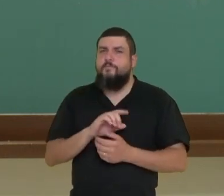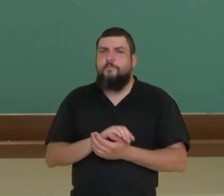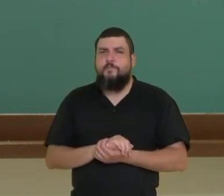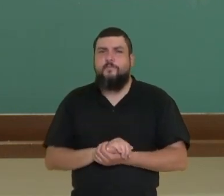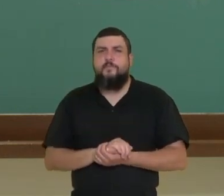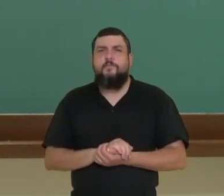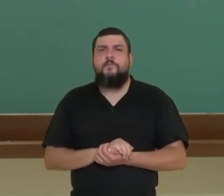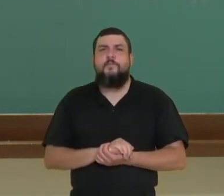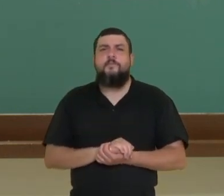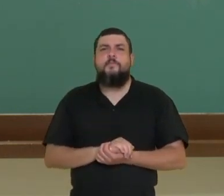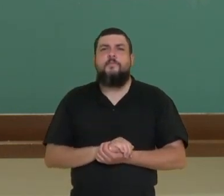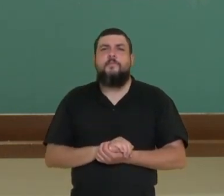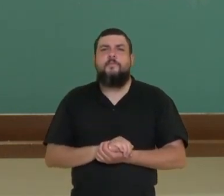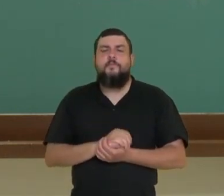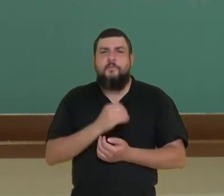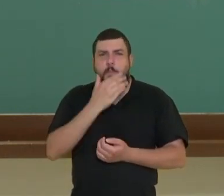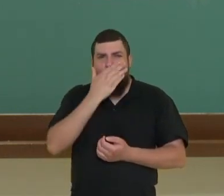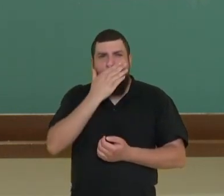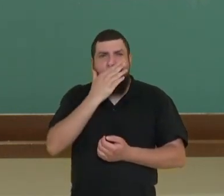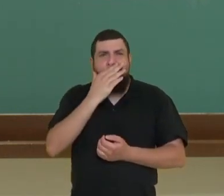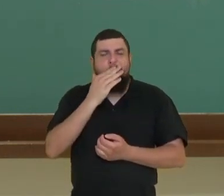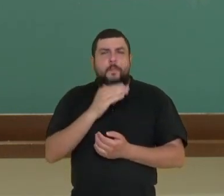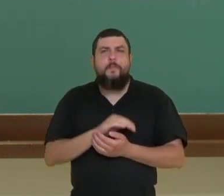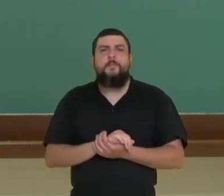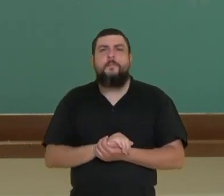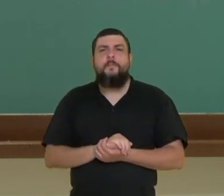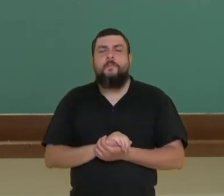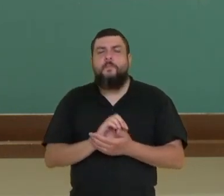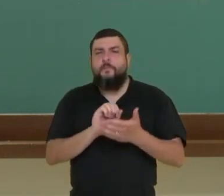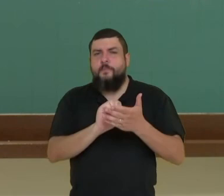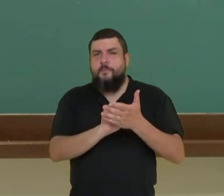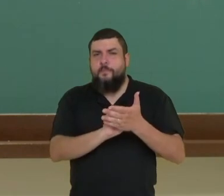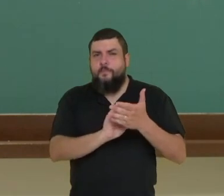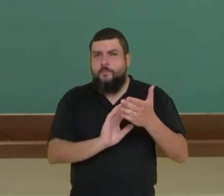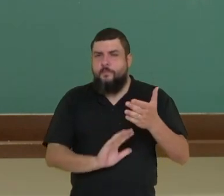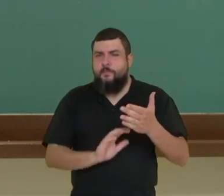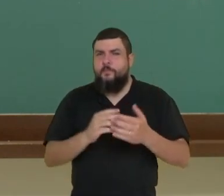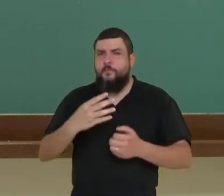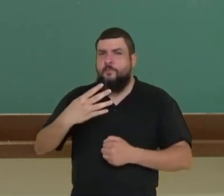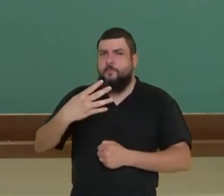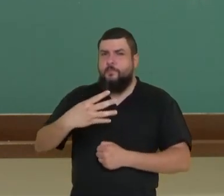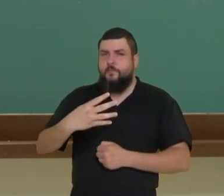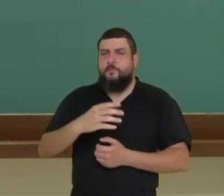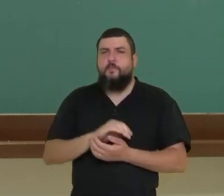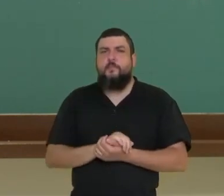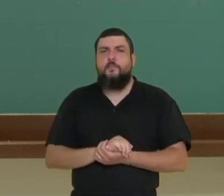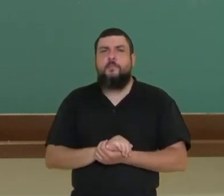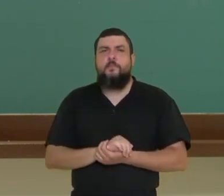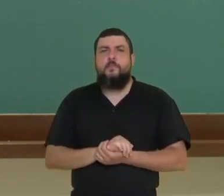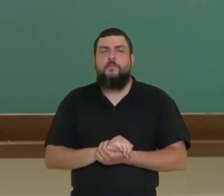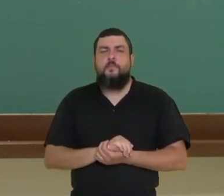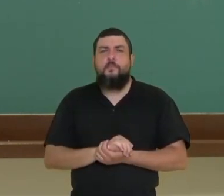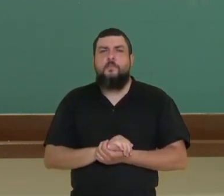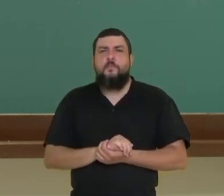conceito da aula aí. Tá? Atividade 4. Observem aqui, ó, el